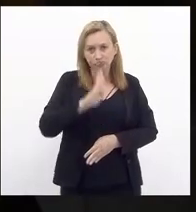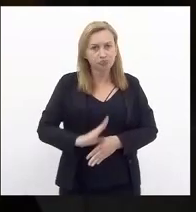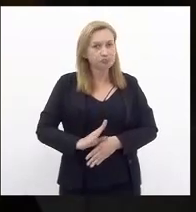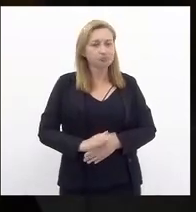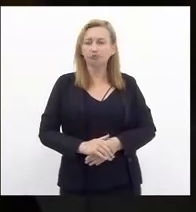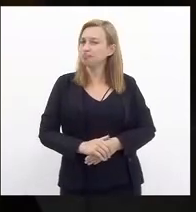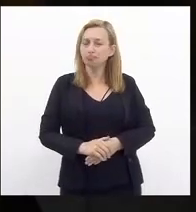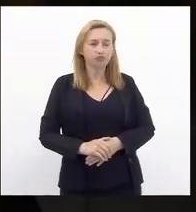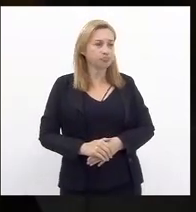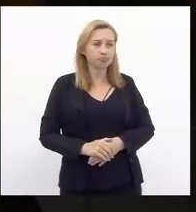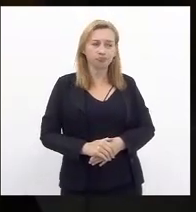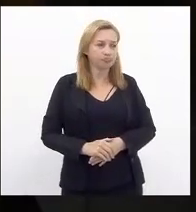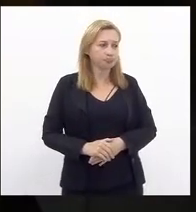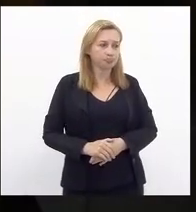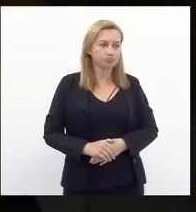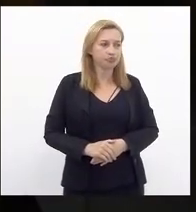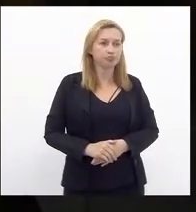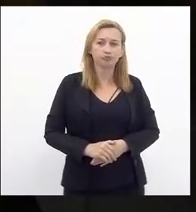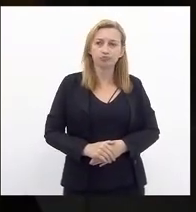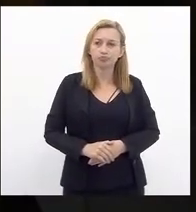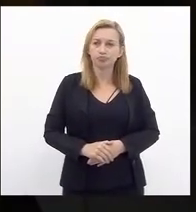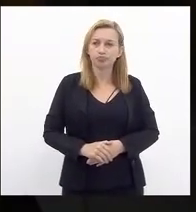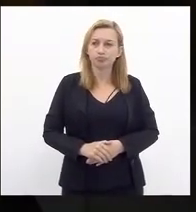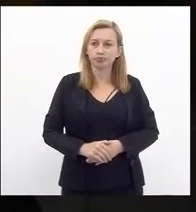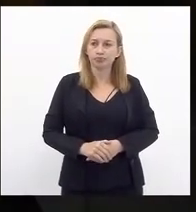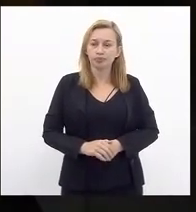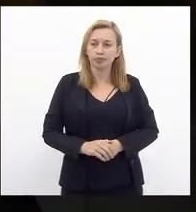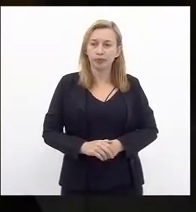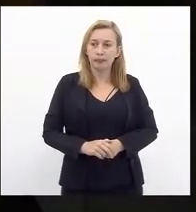não e o seu foi bom